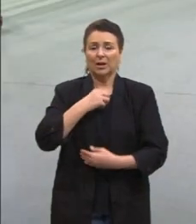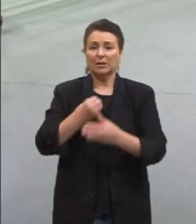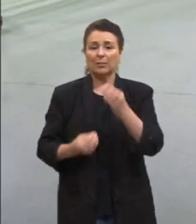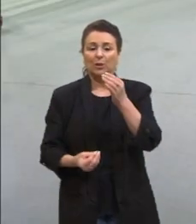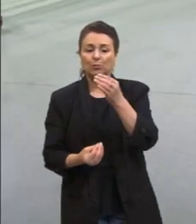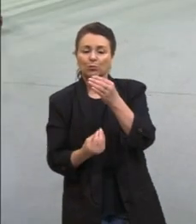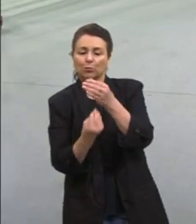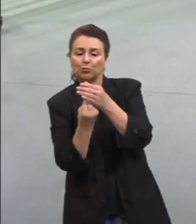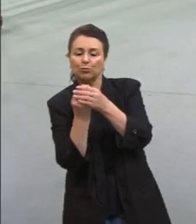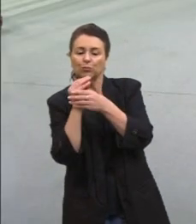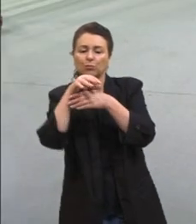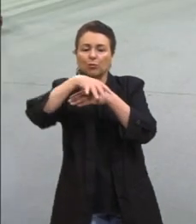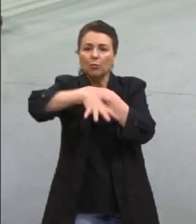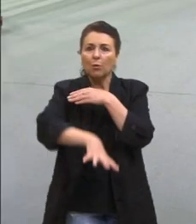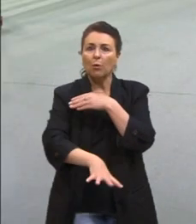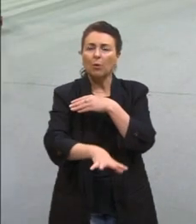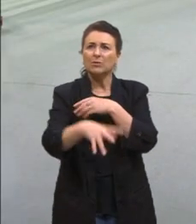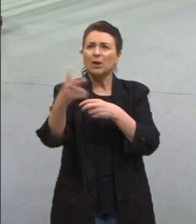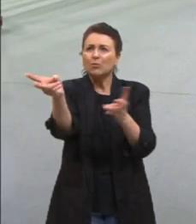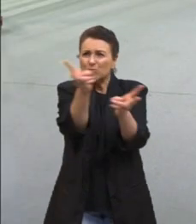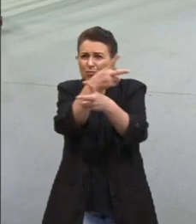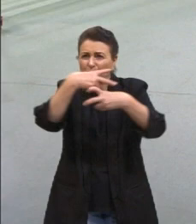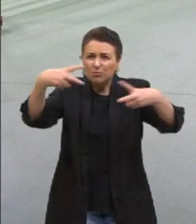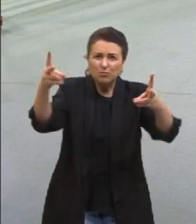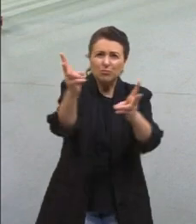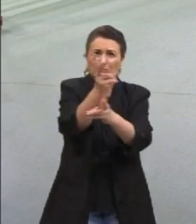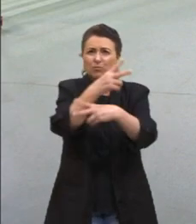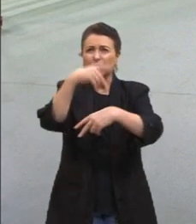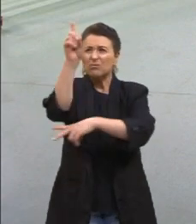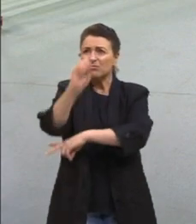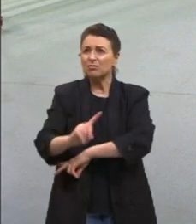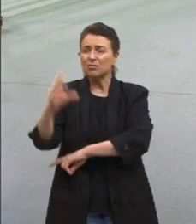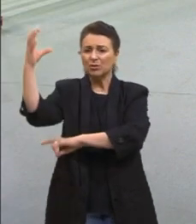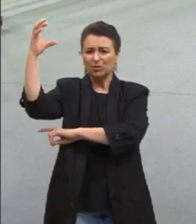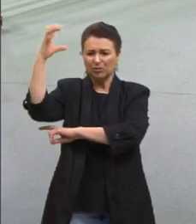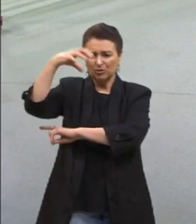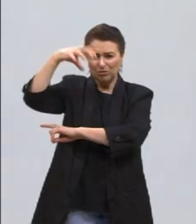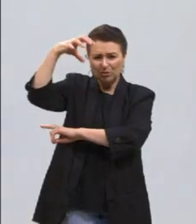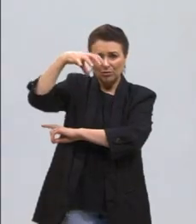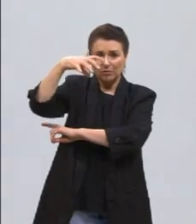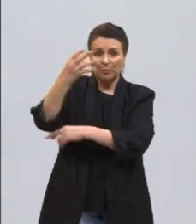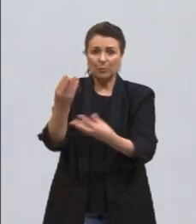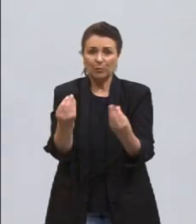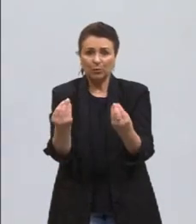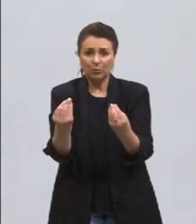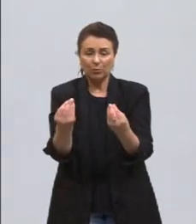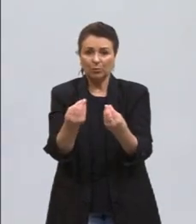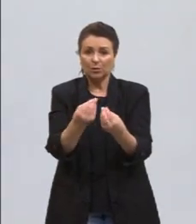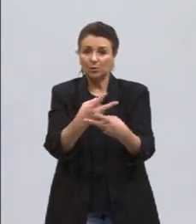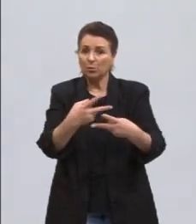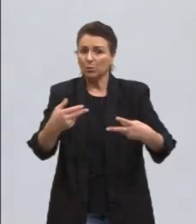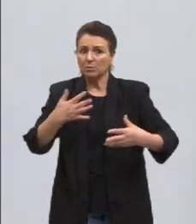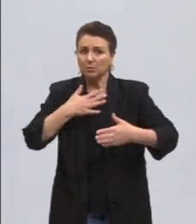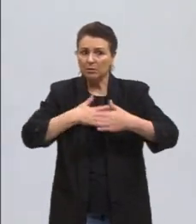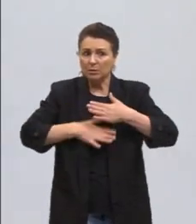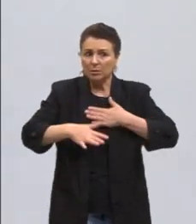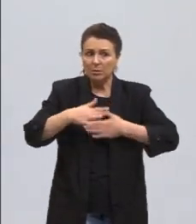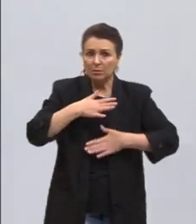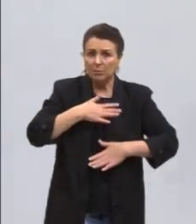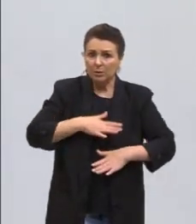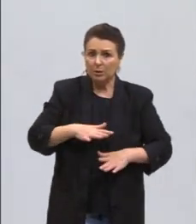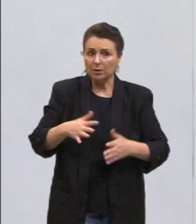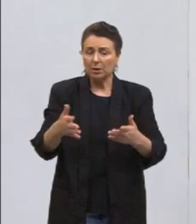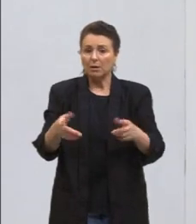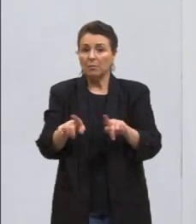tempestades as questões geográficas que são questões relativamente tranquilas com os problemas que nós